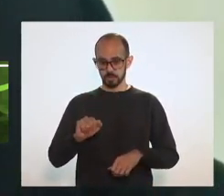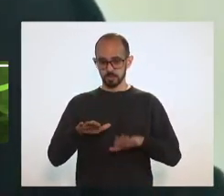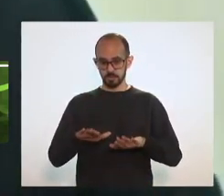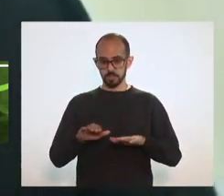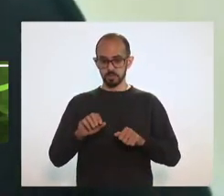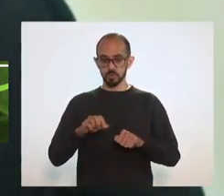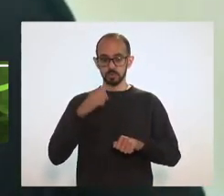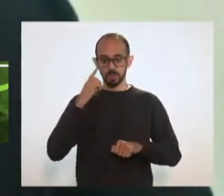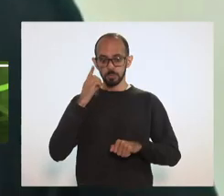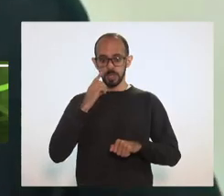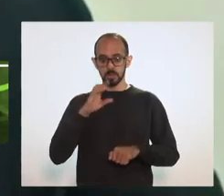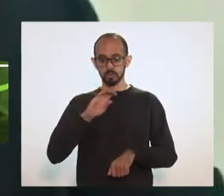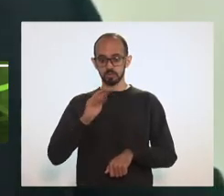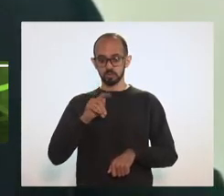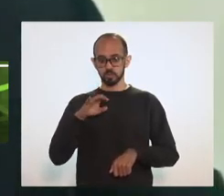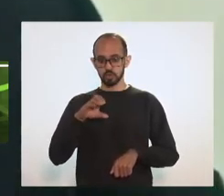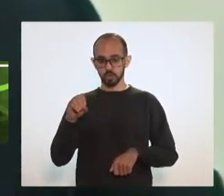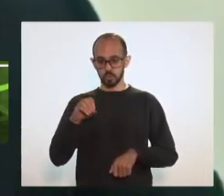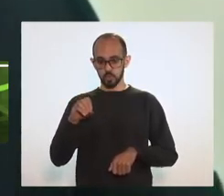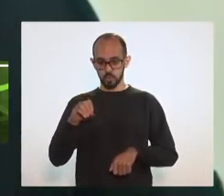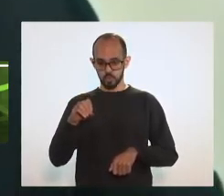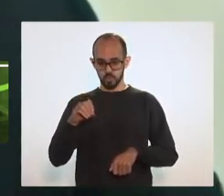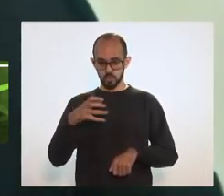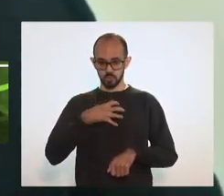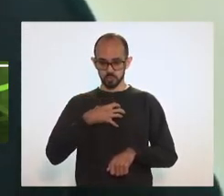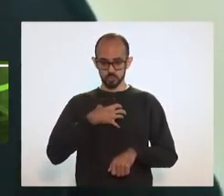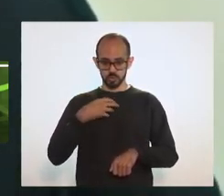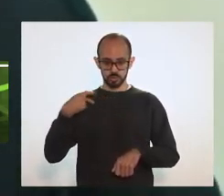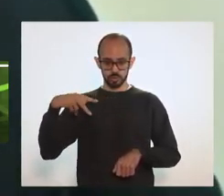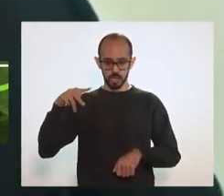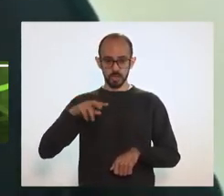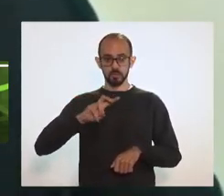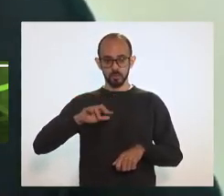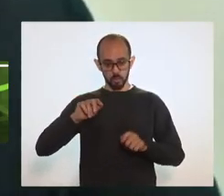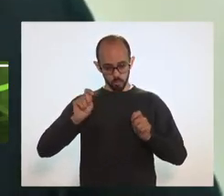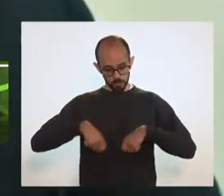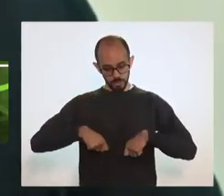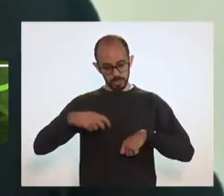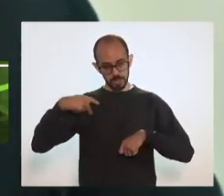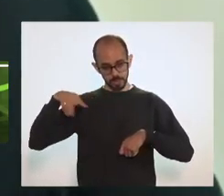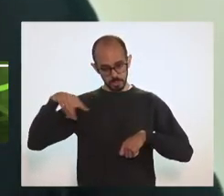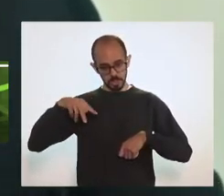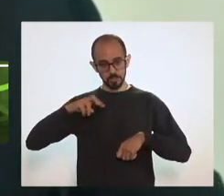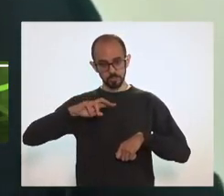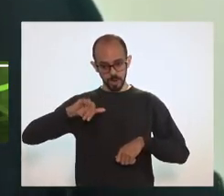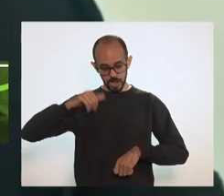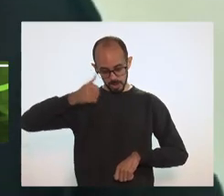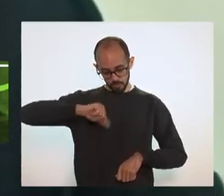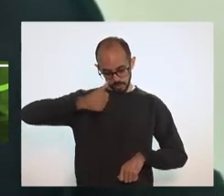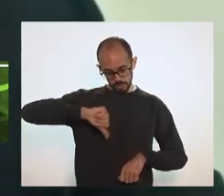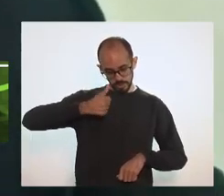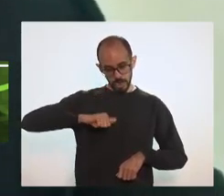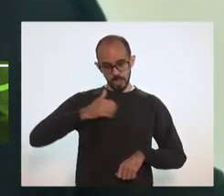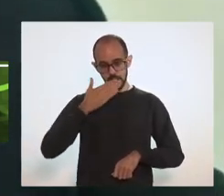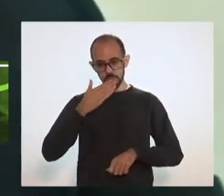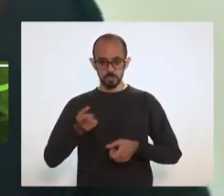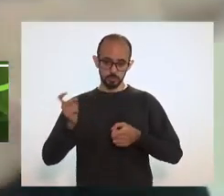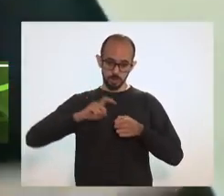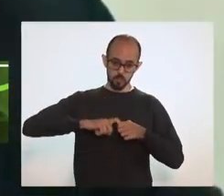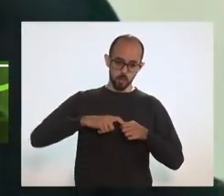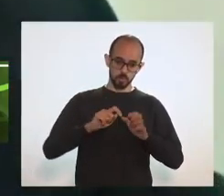Não vou designar, dar uma ordem ao relator para dizer, olha, volta na sessão que vem. O relator pediu, não foi a presidência, e não houve pedido de